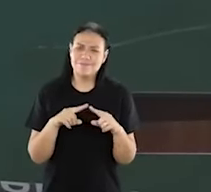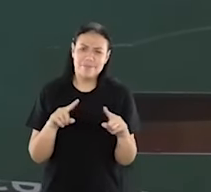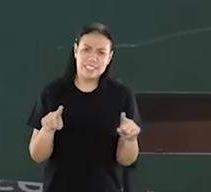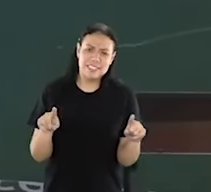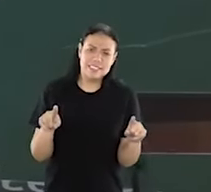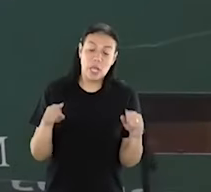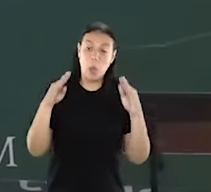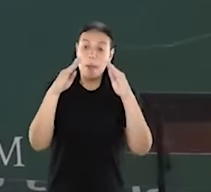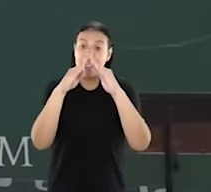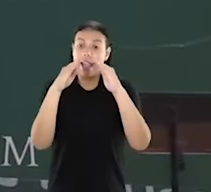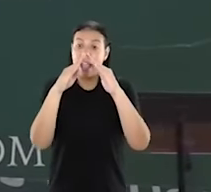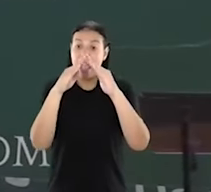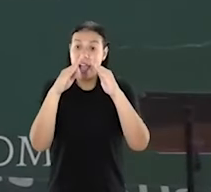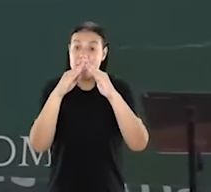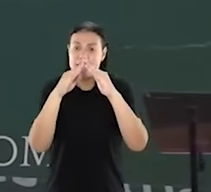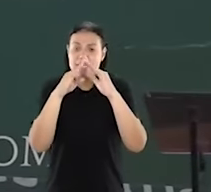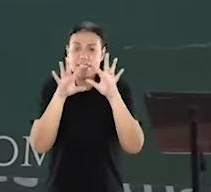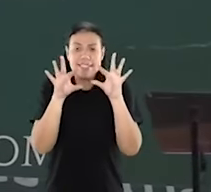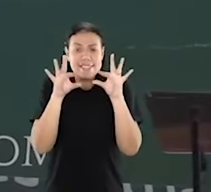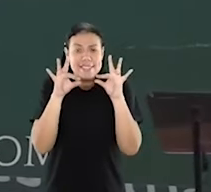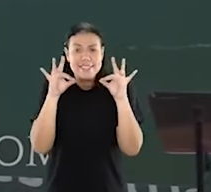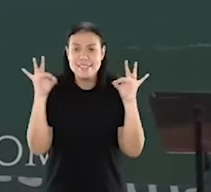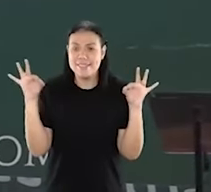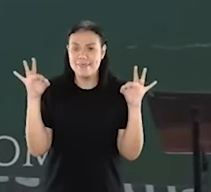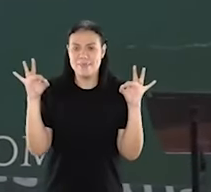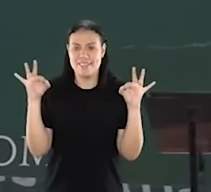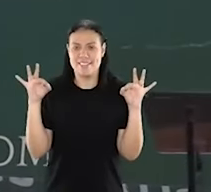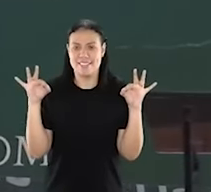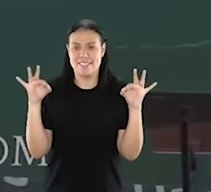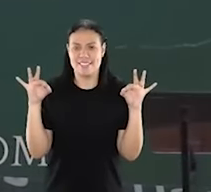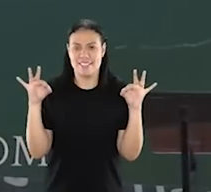palacete, e o que ocorreu naquela casa,